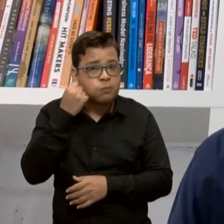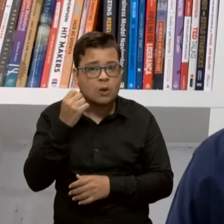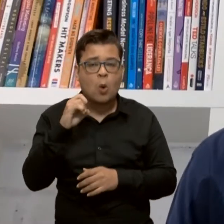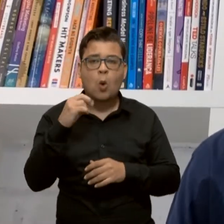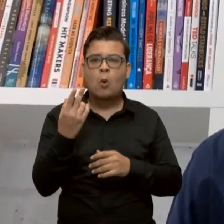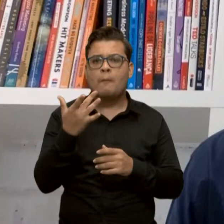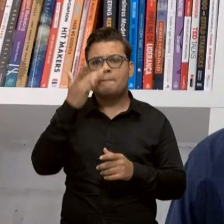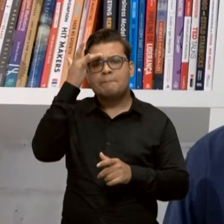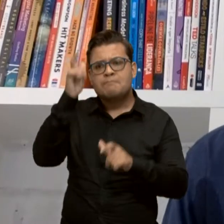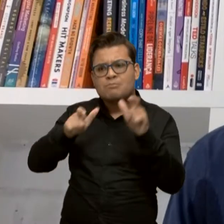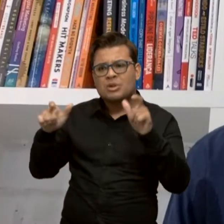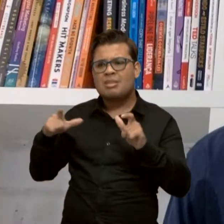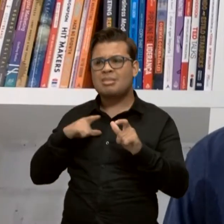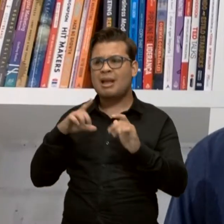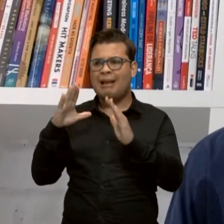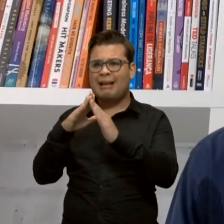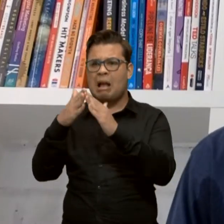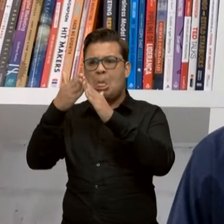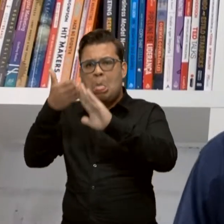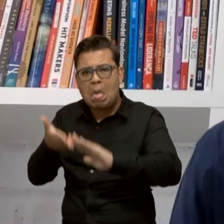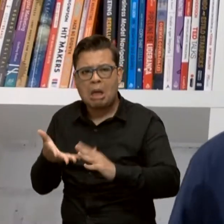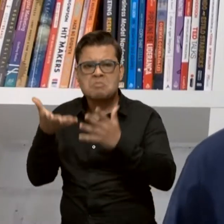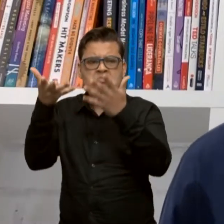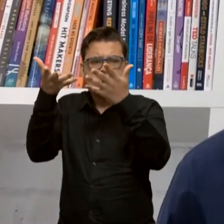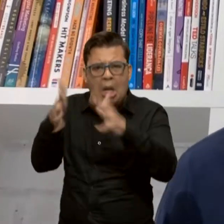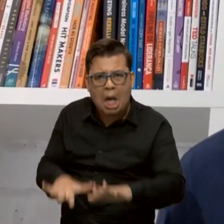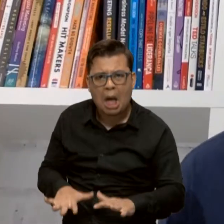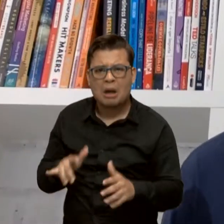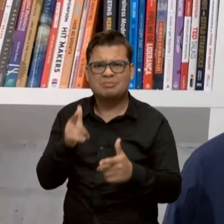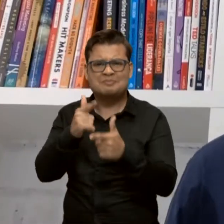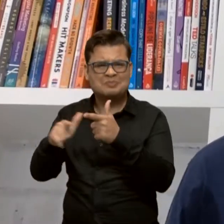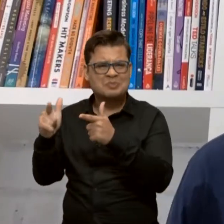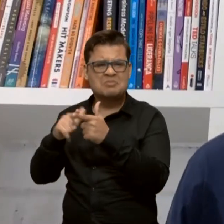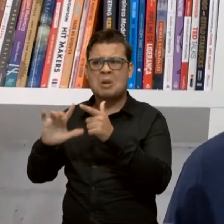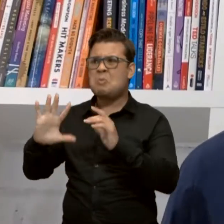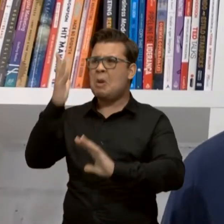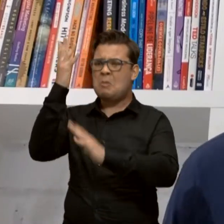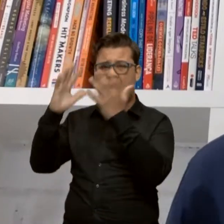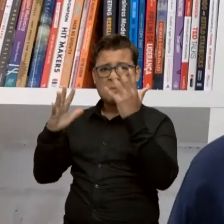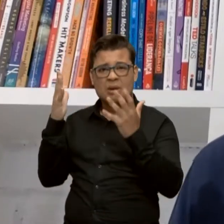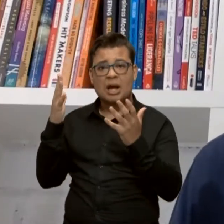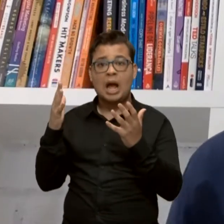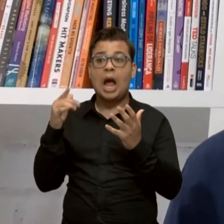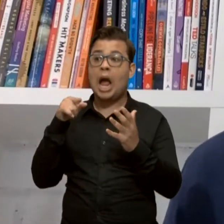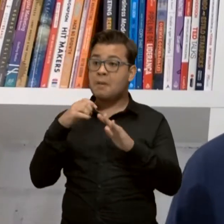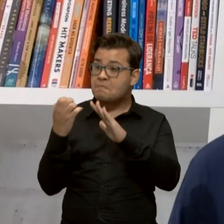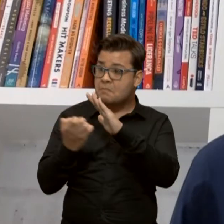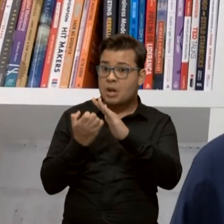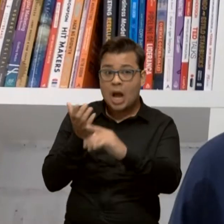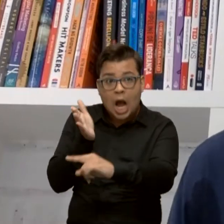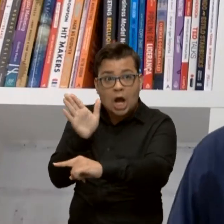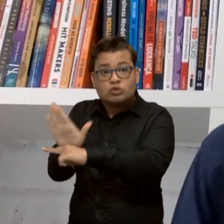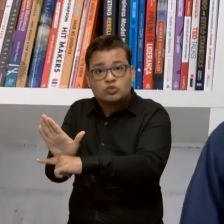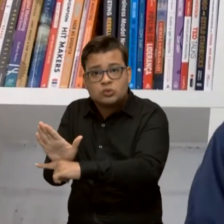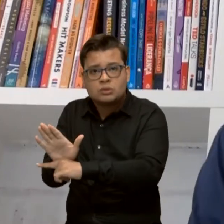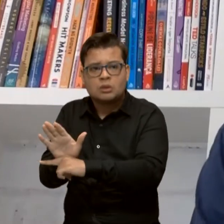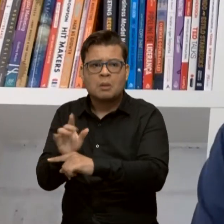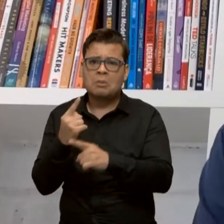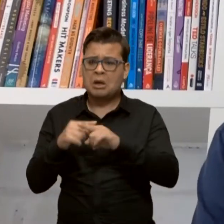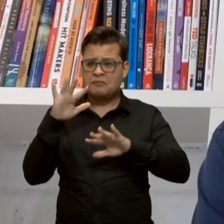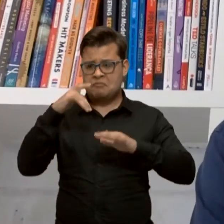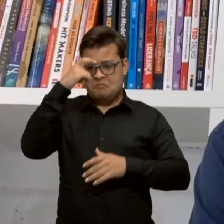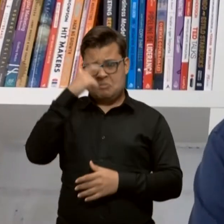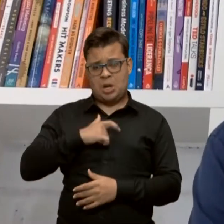natural. Então, às vezes, o cliente gostaria de fazer isso, às vezes não tem tempo, não quer fazer e meio que transfere